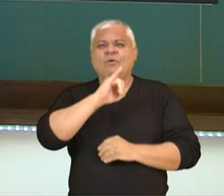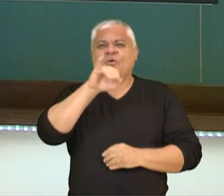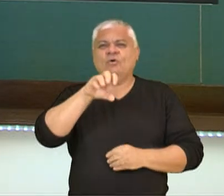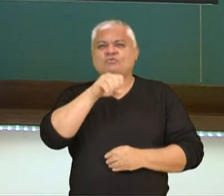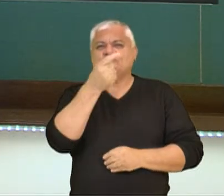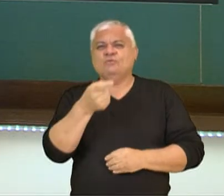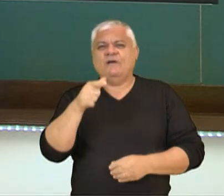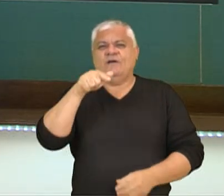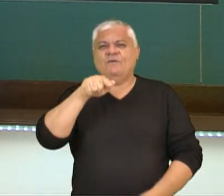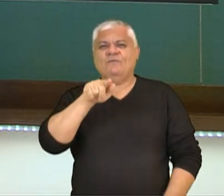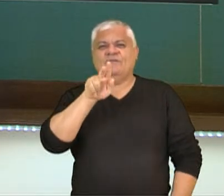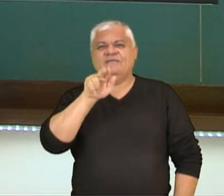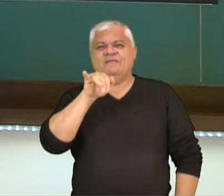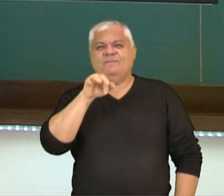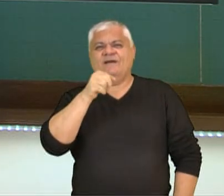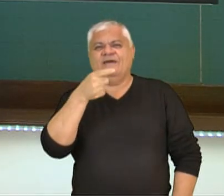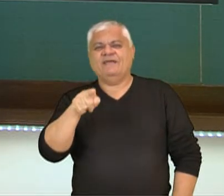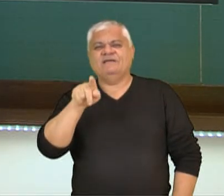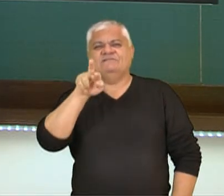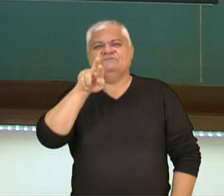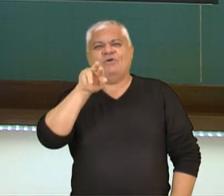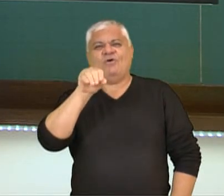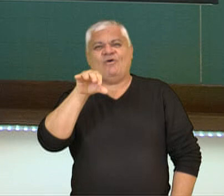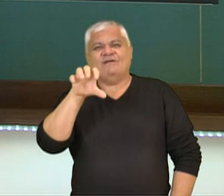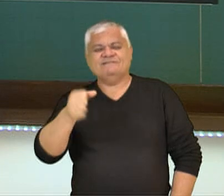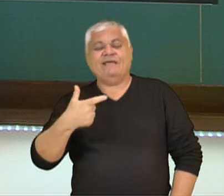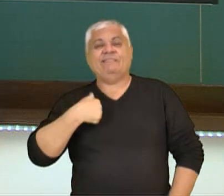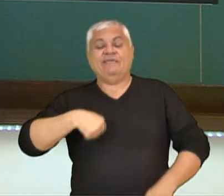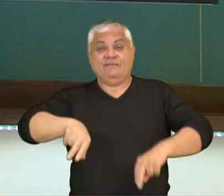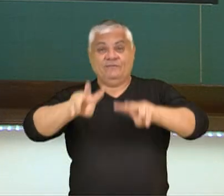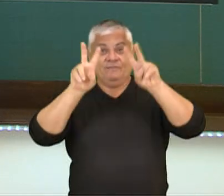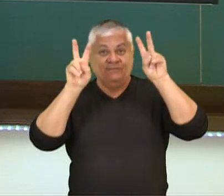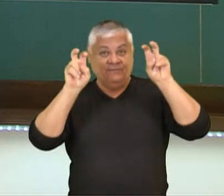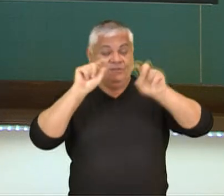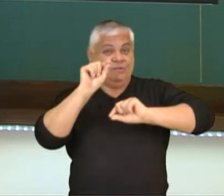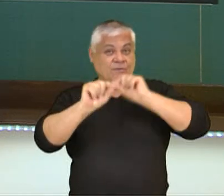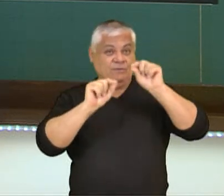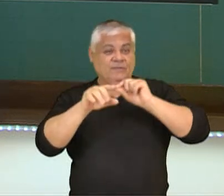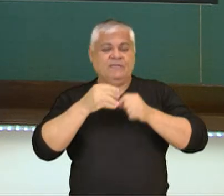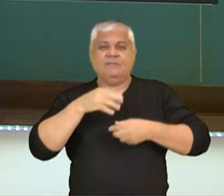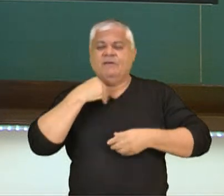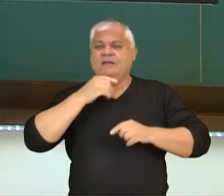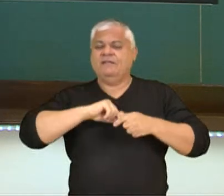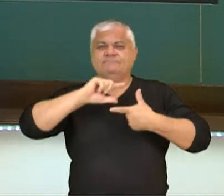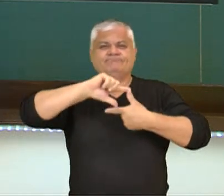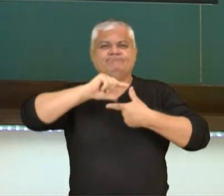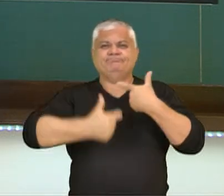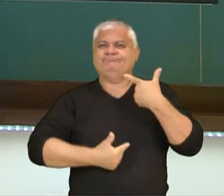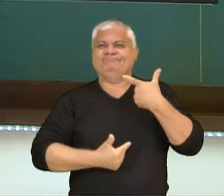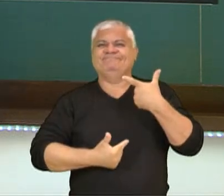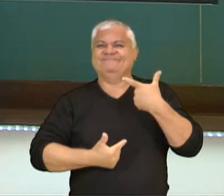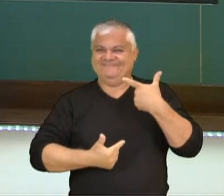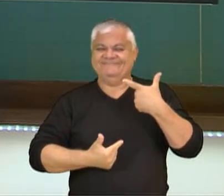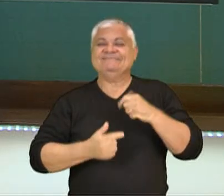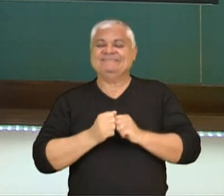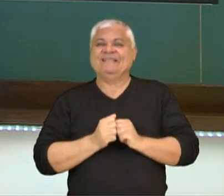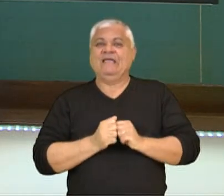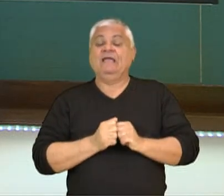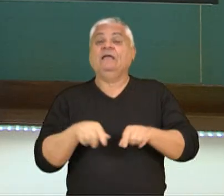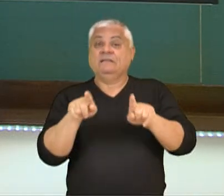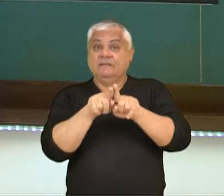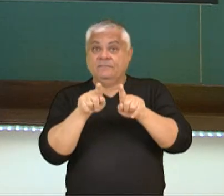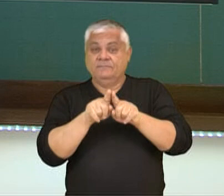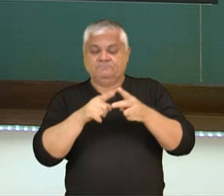Guimarães Rosa. Observem que traz no título uma desconstrução do enredo. A gente